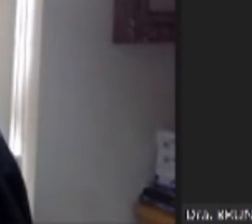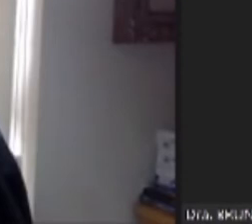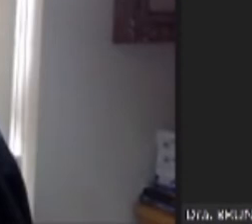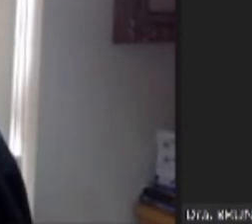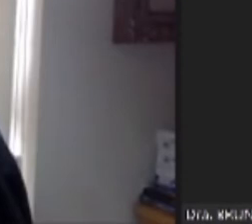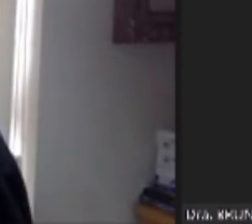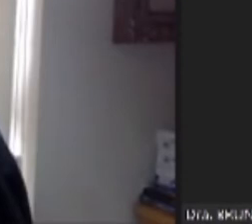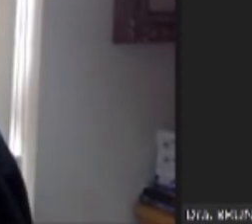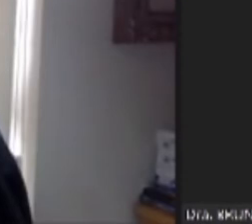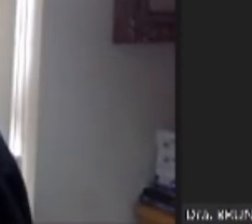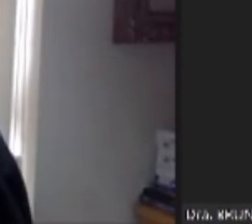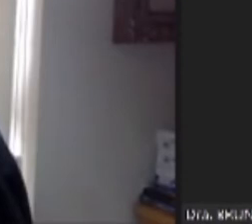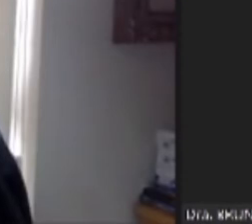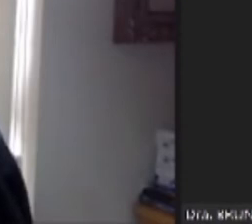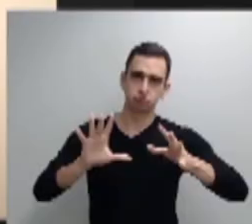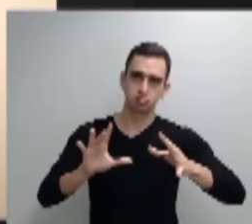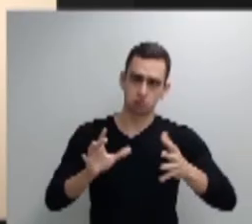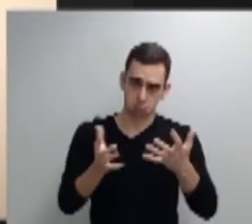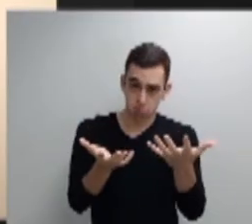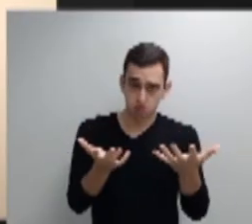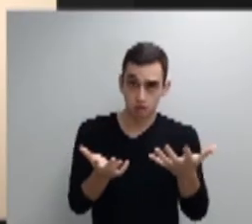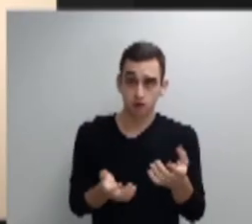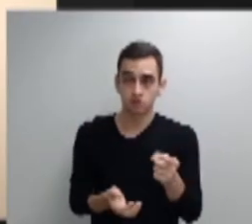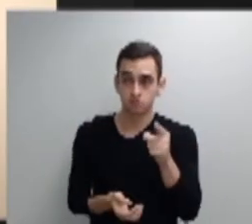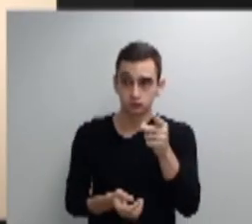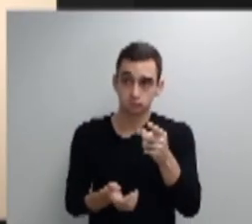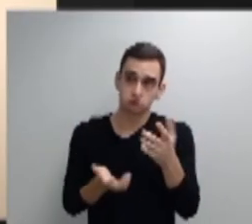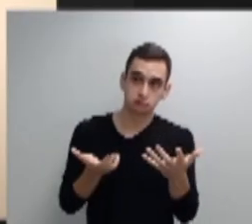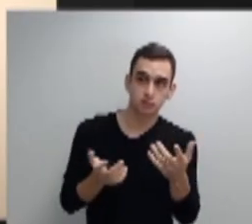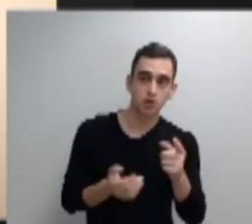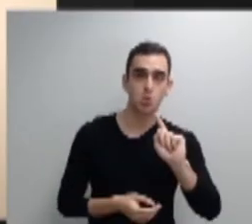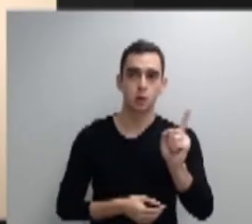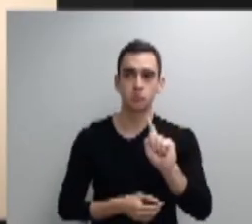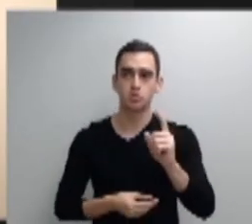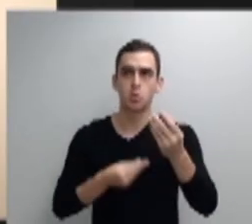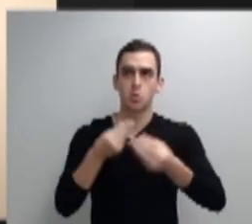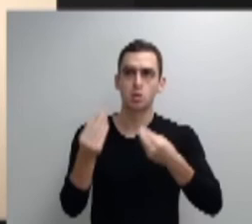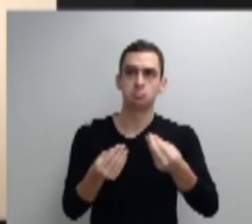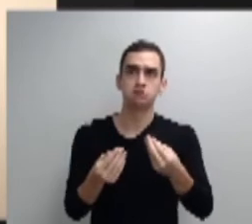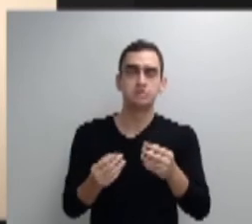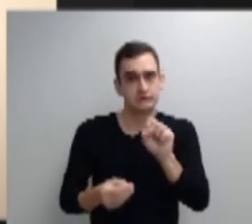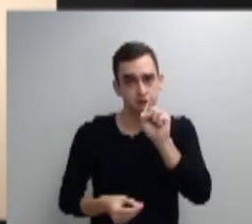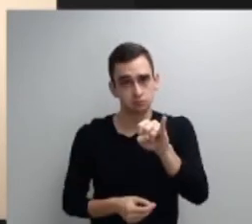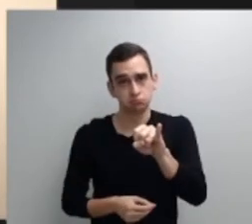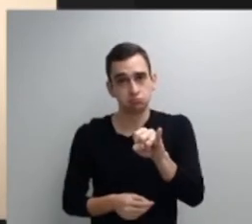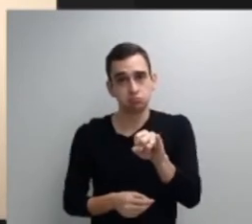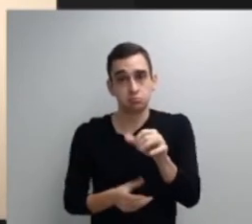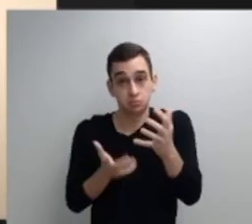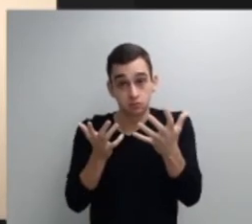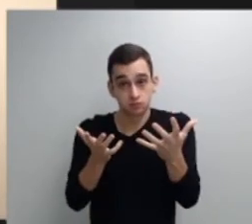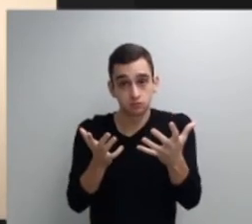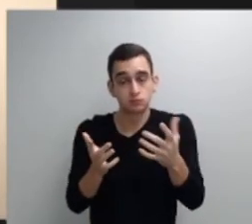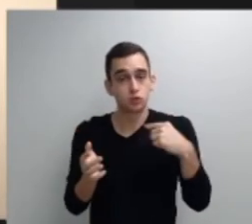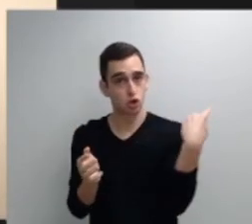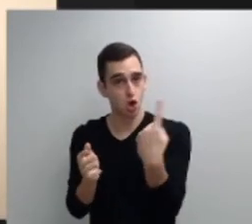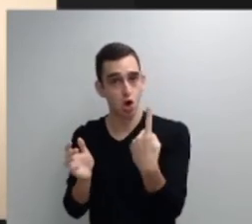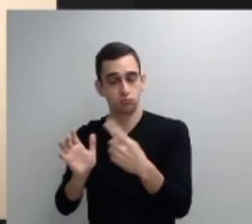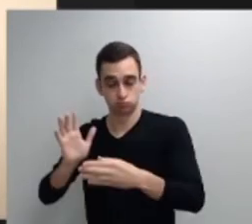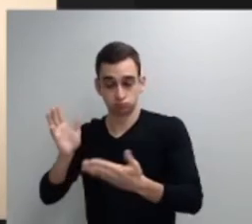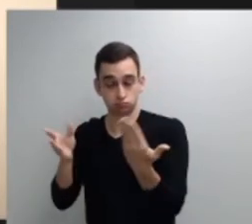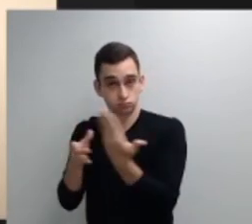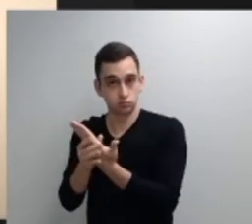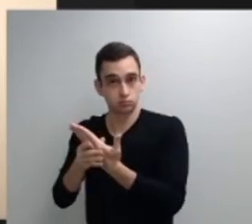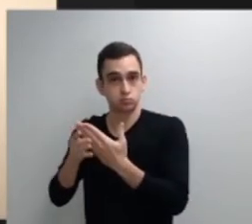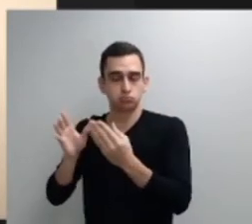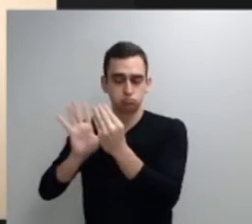fenômeno físico e não jurídico. Assim, não cabe estorno ou cobrança adicional de ICMS se o volume de combustível